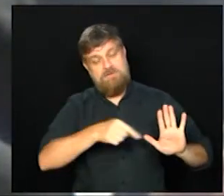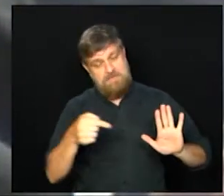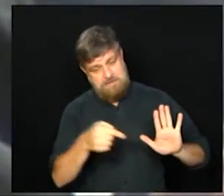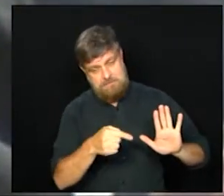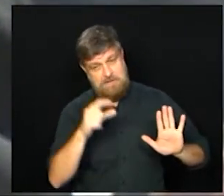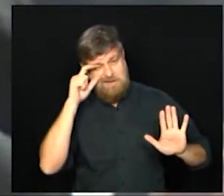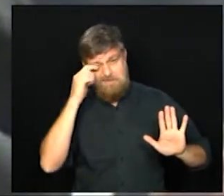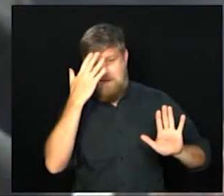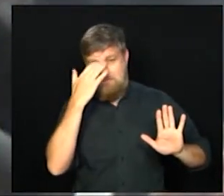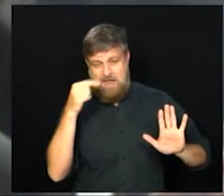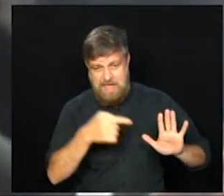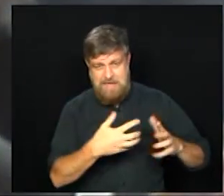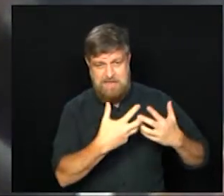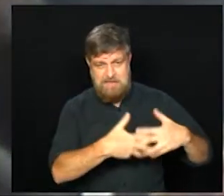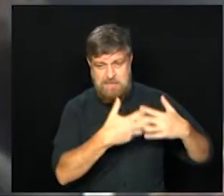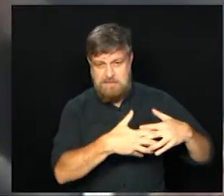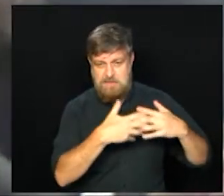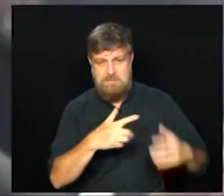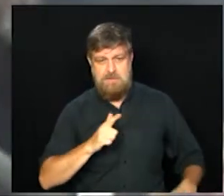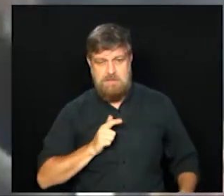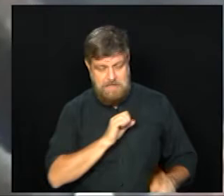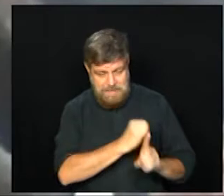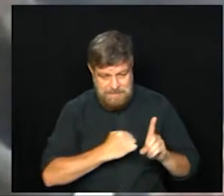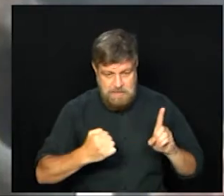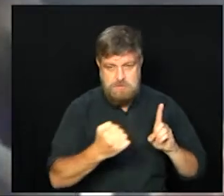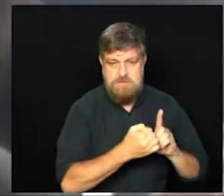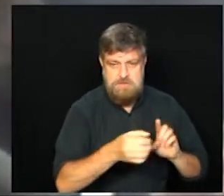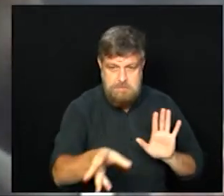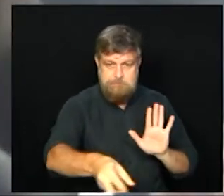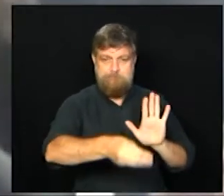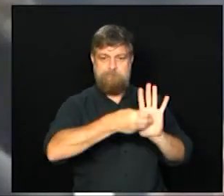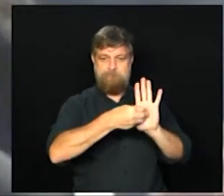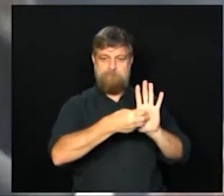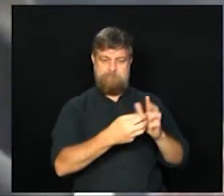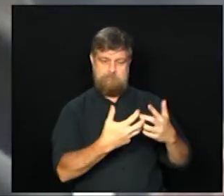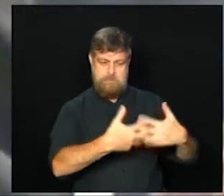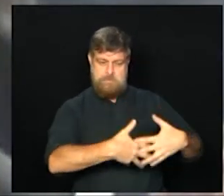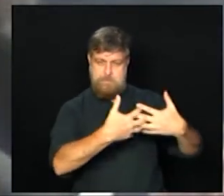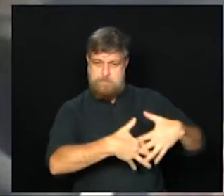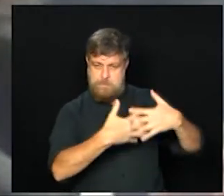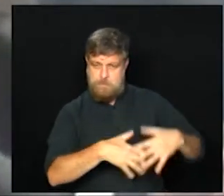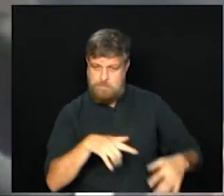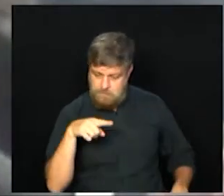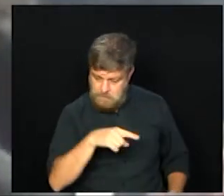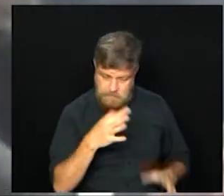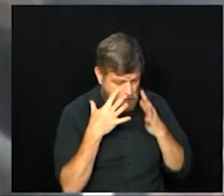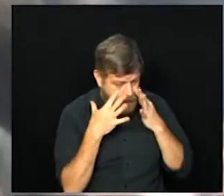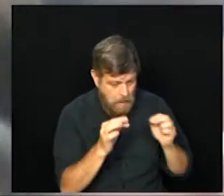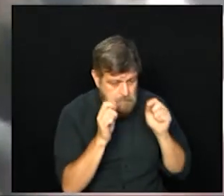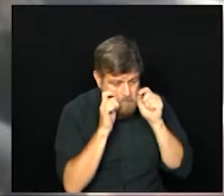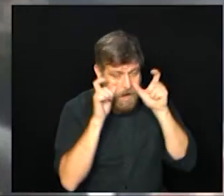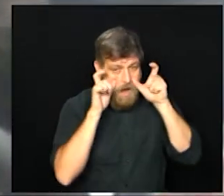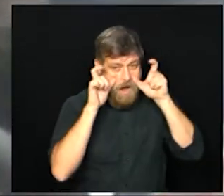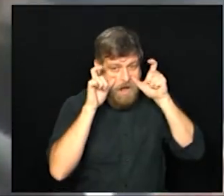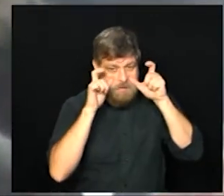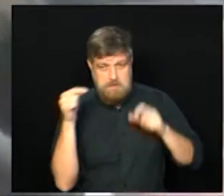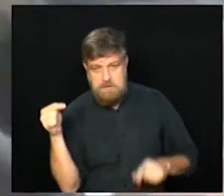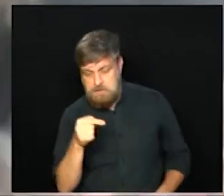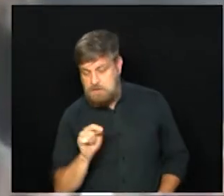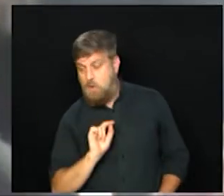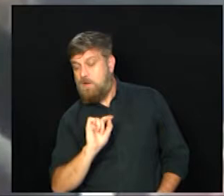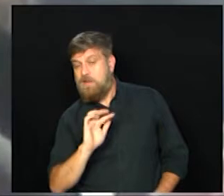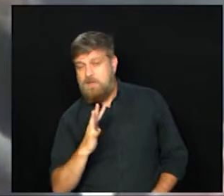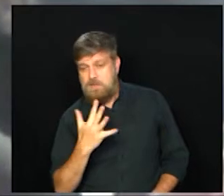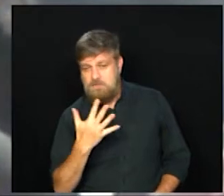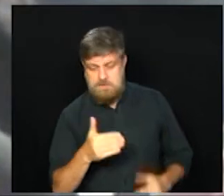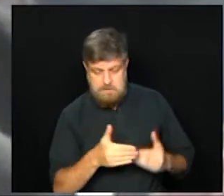conta disso. Ela está inserida no tecido social, e por ela estar nesse tecido social, ela está atenta ao que está acontecendo, e a